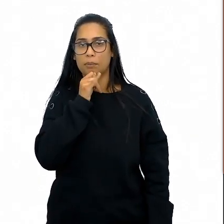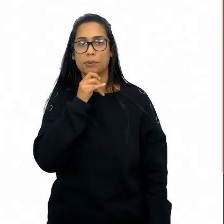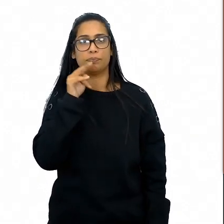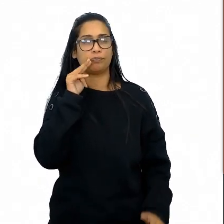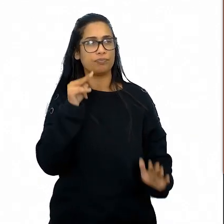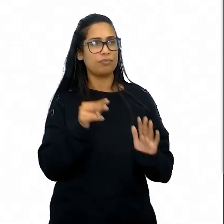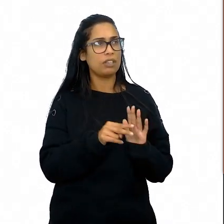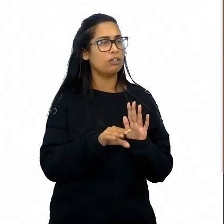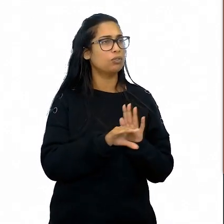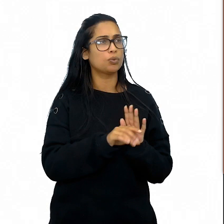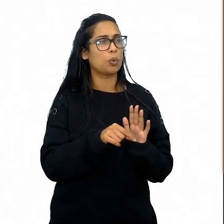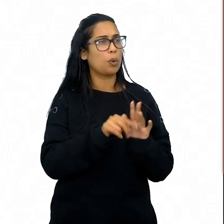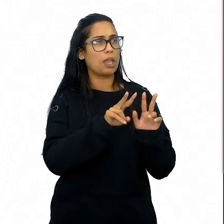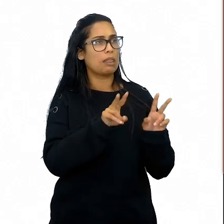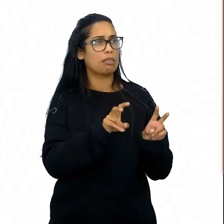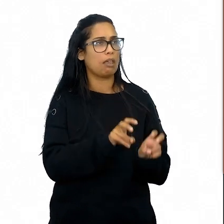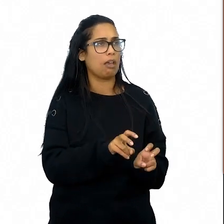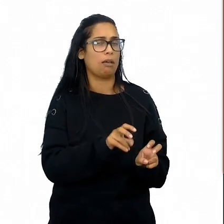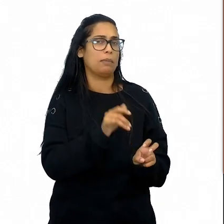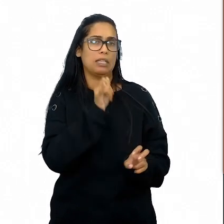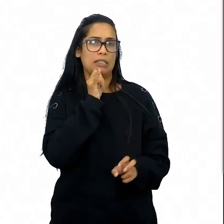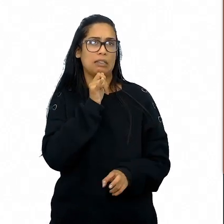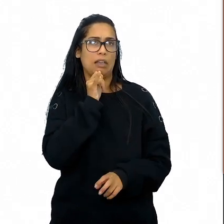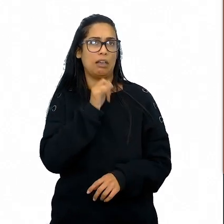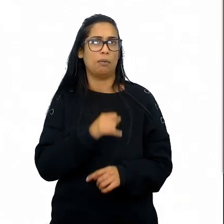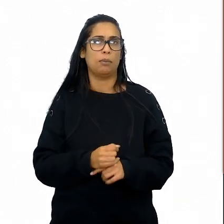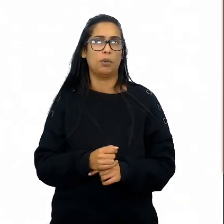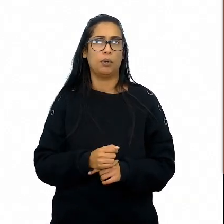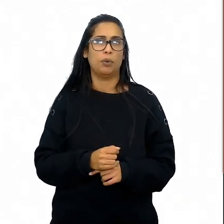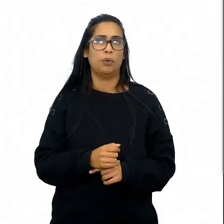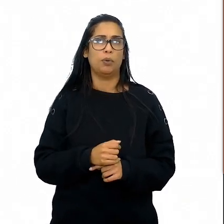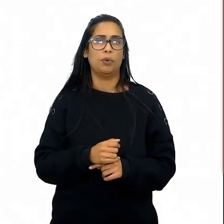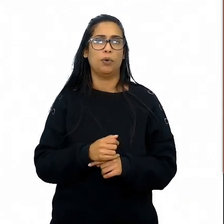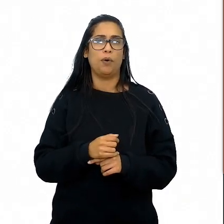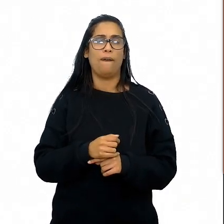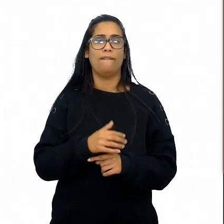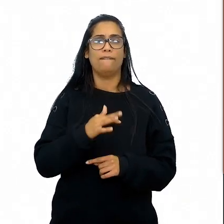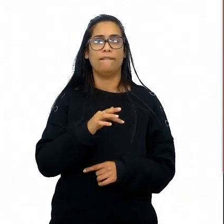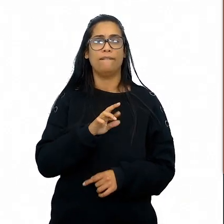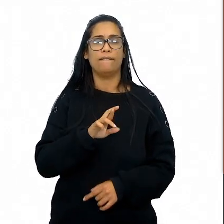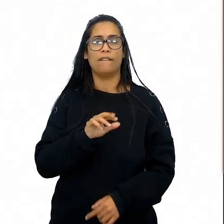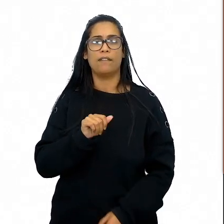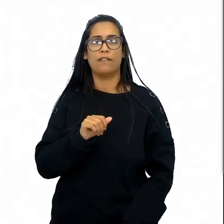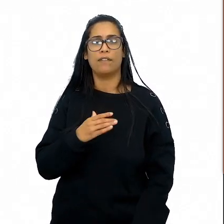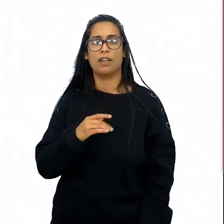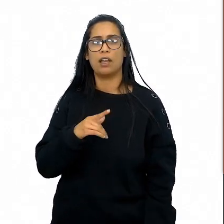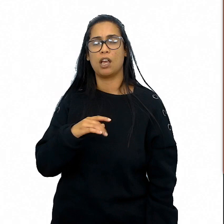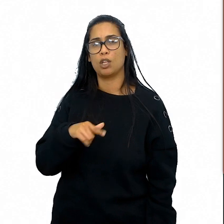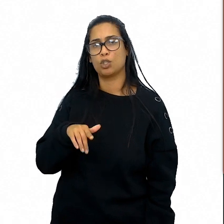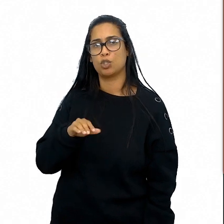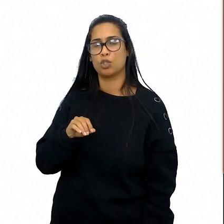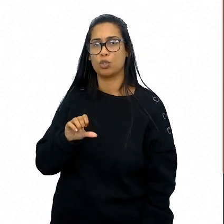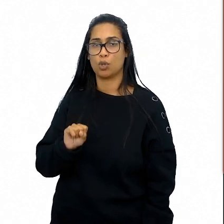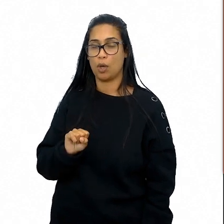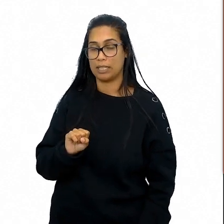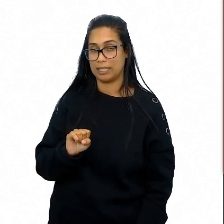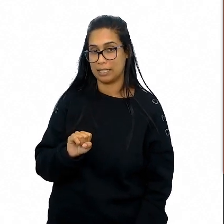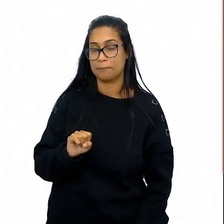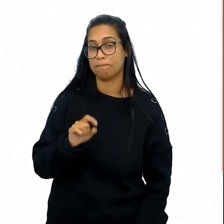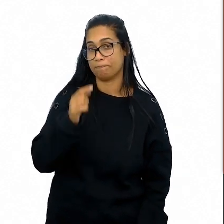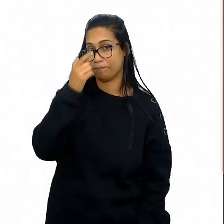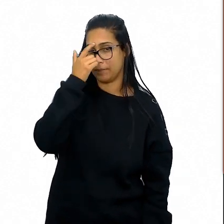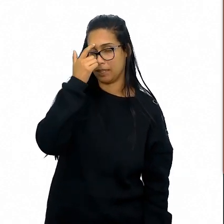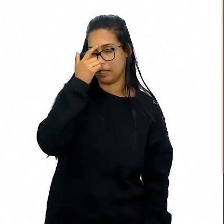eu vejo lá o tema frações frações equivalentes por exemplo Oi e aí então eu se eu não